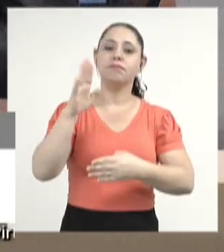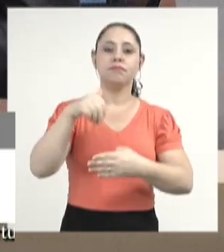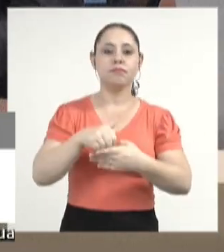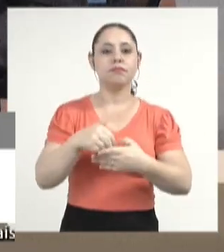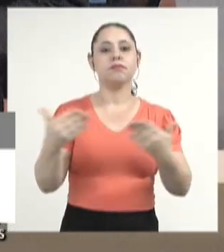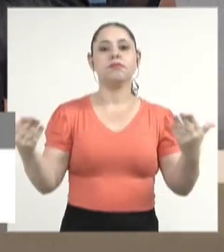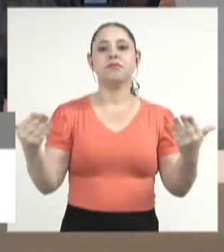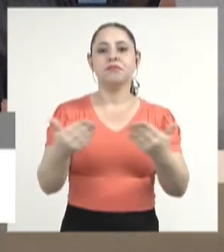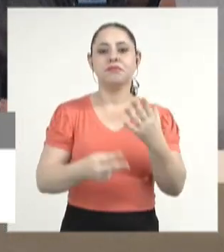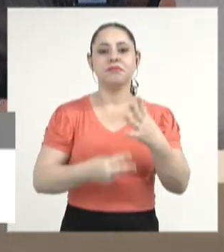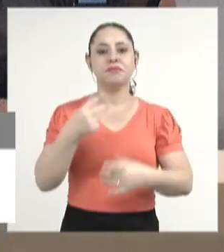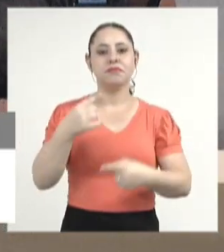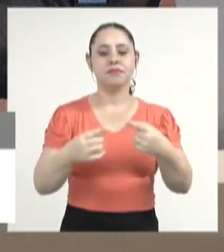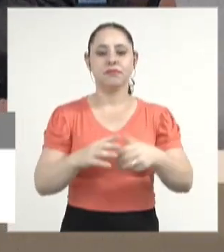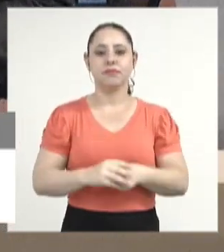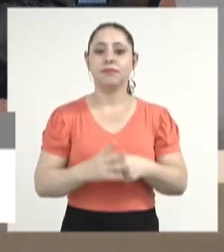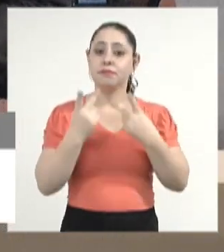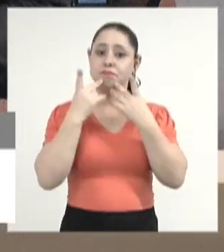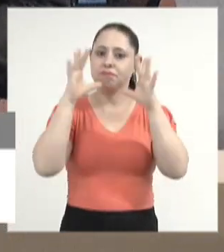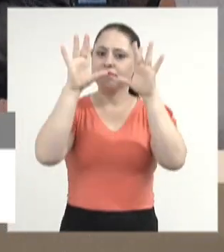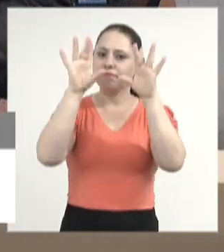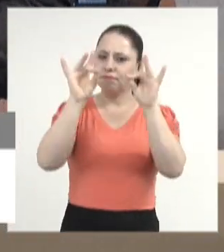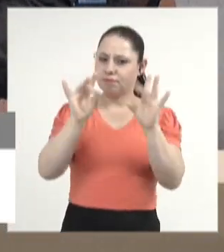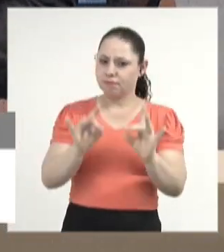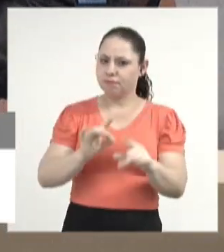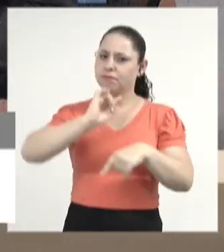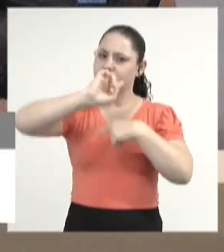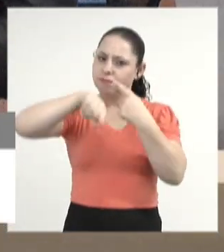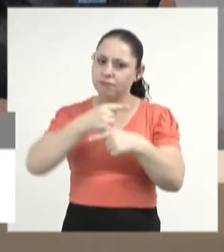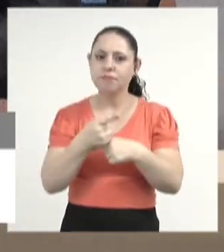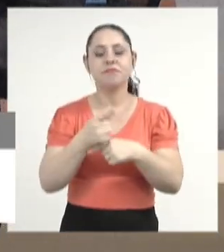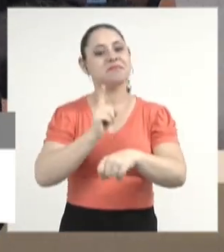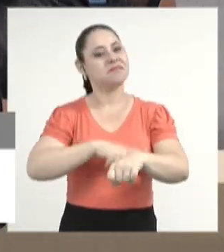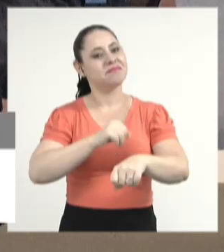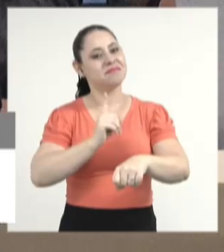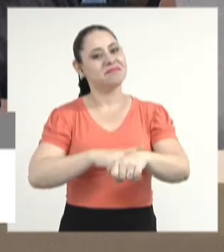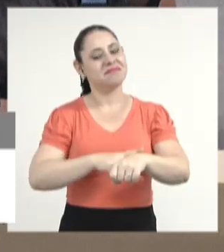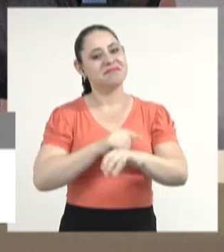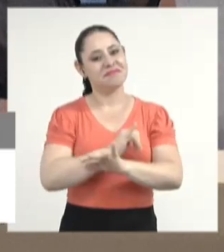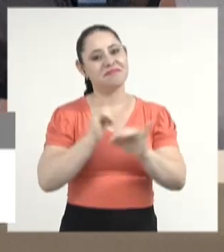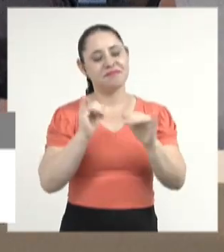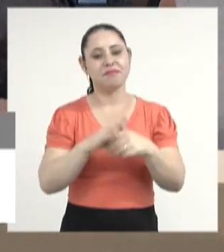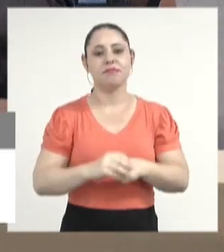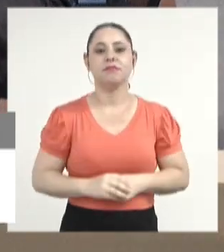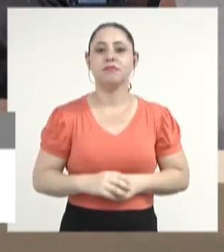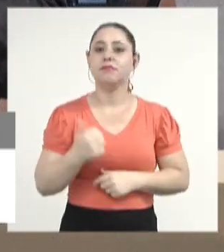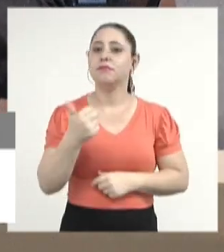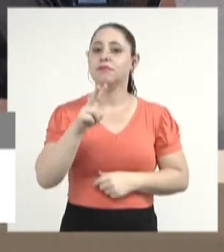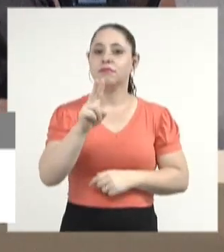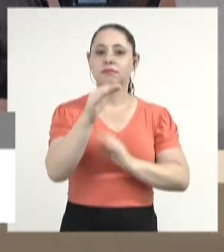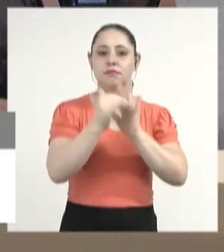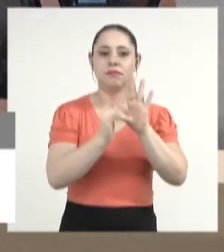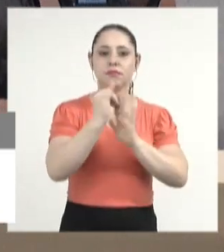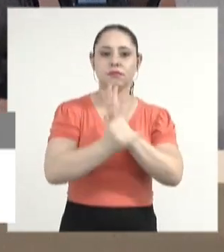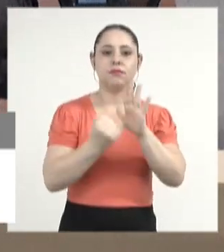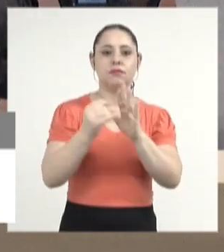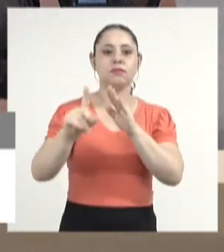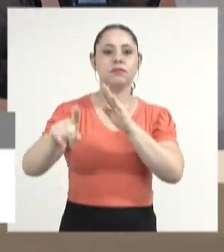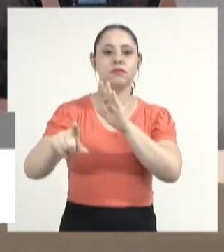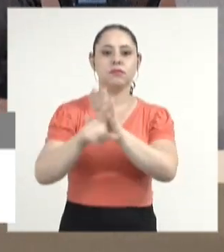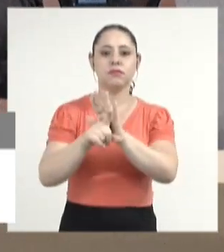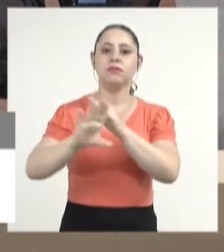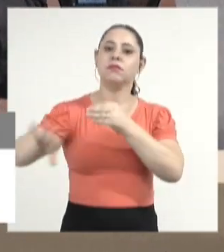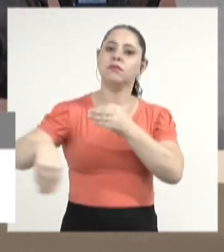votação em plenário hoje. Vamos falar em detalhes no próximo momento do programa. O 15º item é o projeto de lei